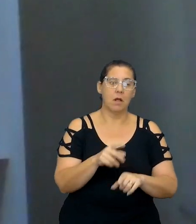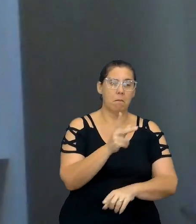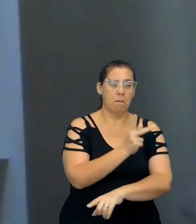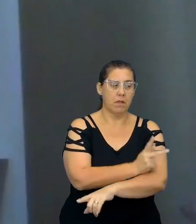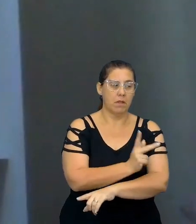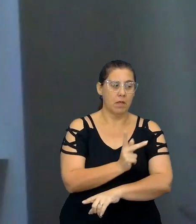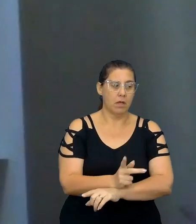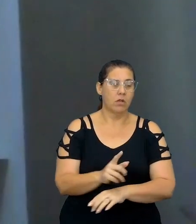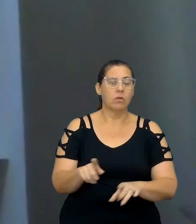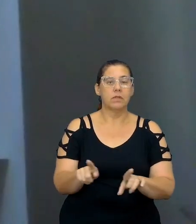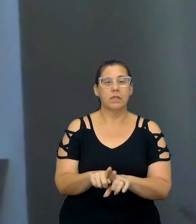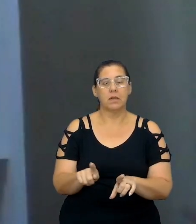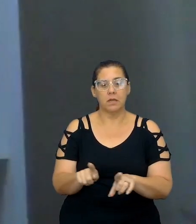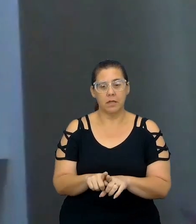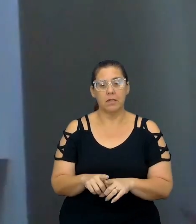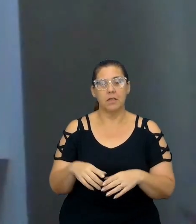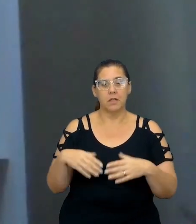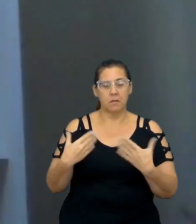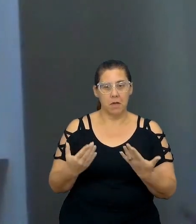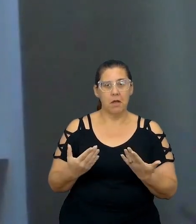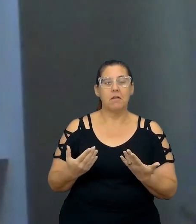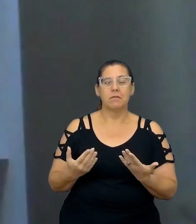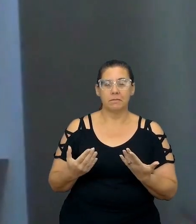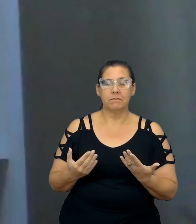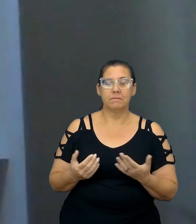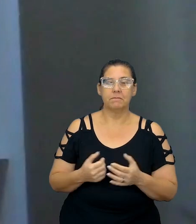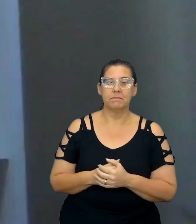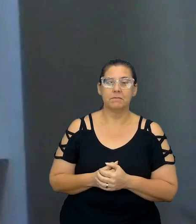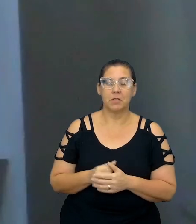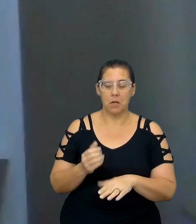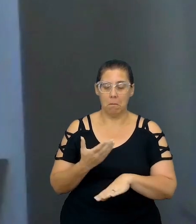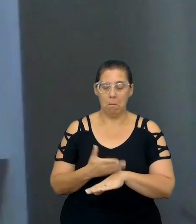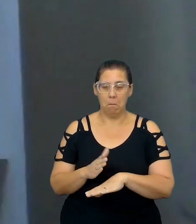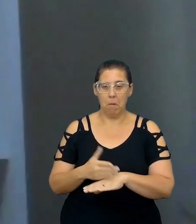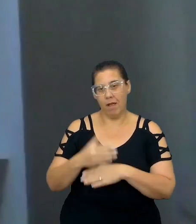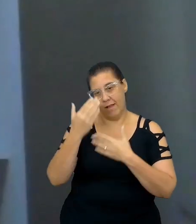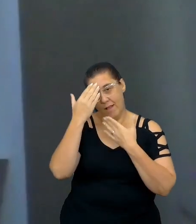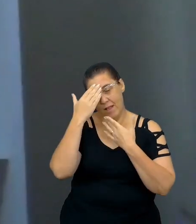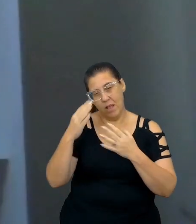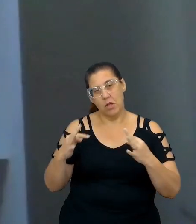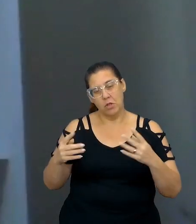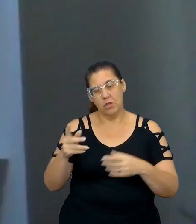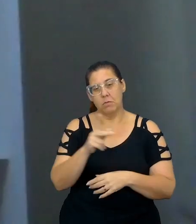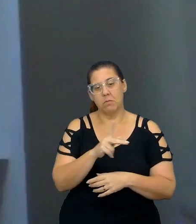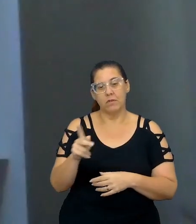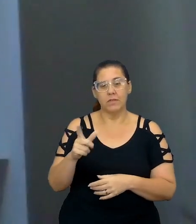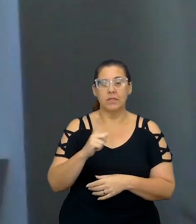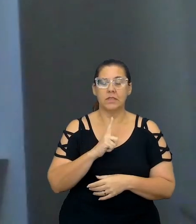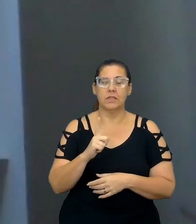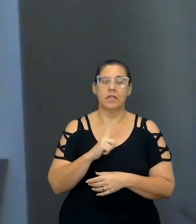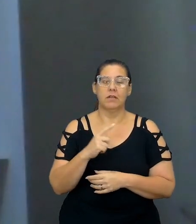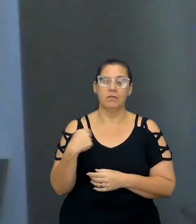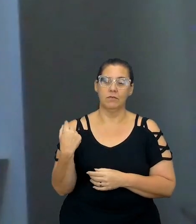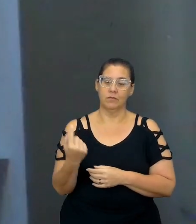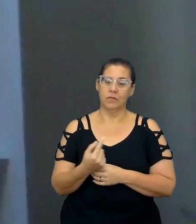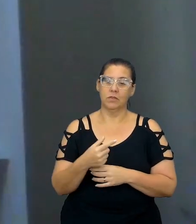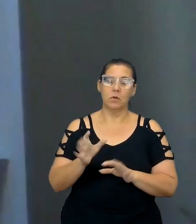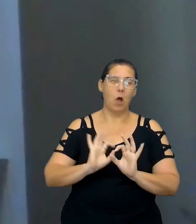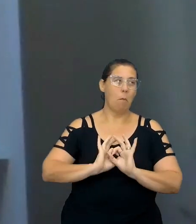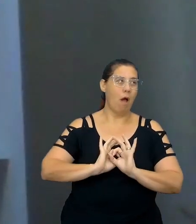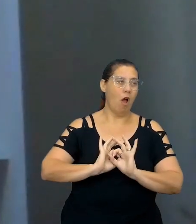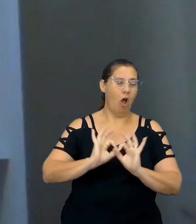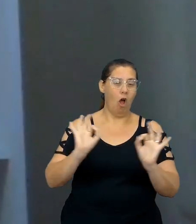pedagógica, quanto também essa mais operacional, né? Agradecendo a vocês, professores, que tenham vocês uma